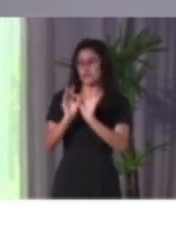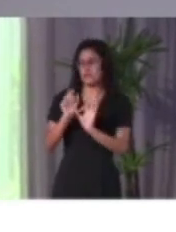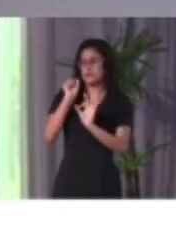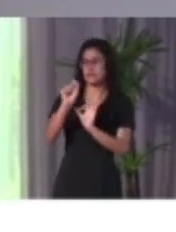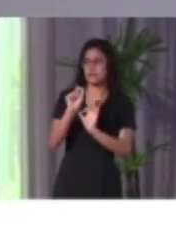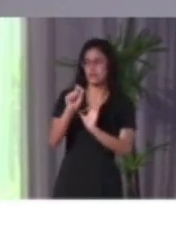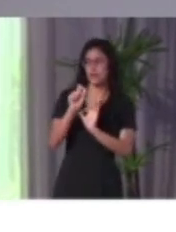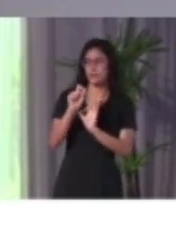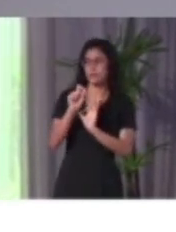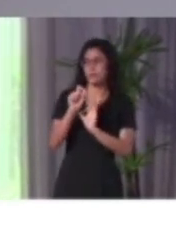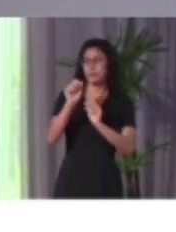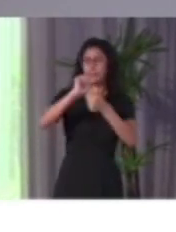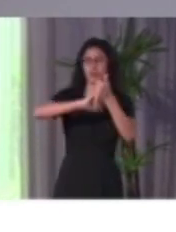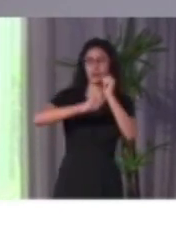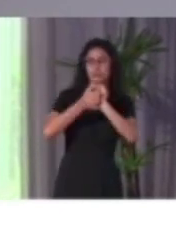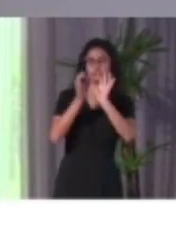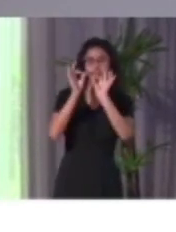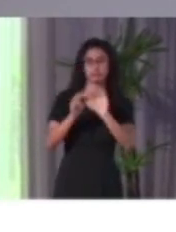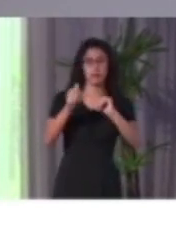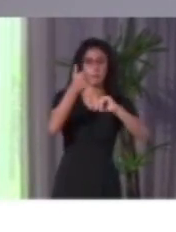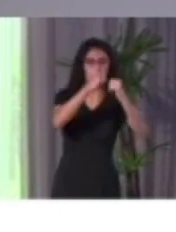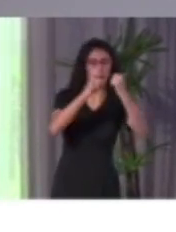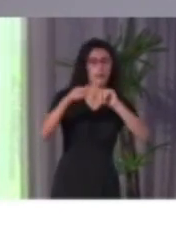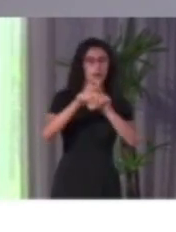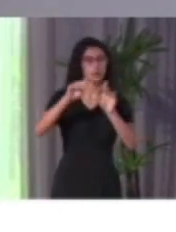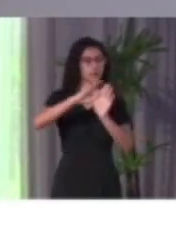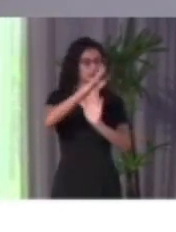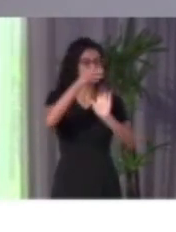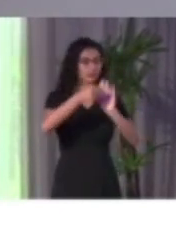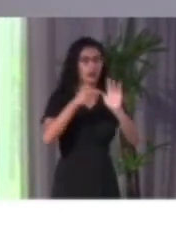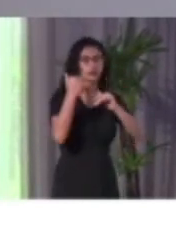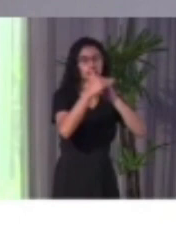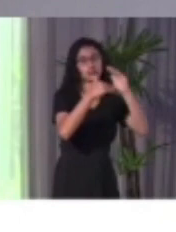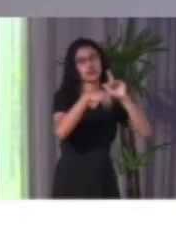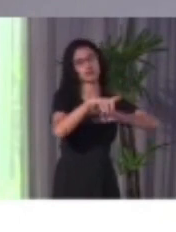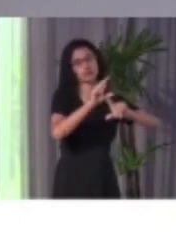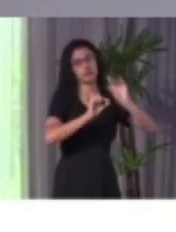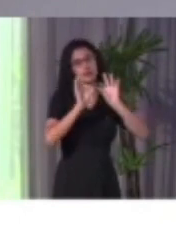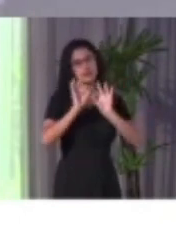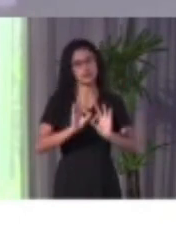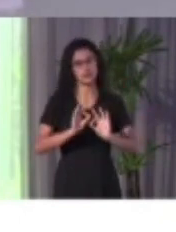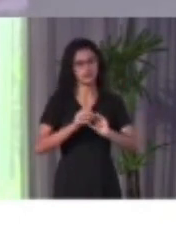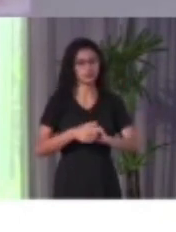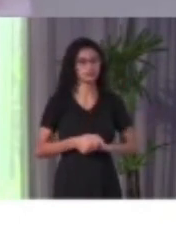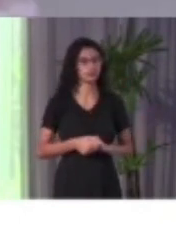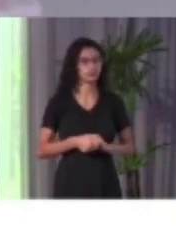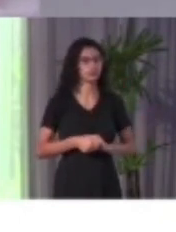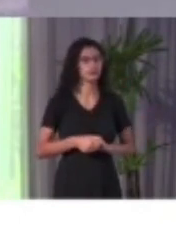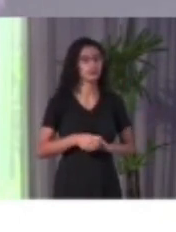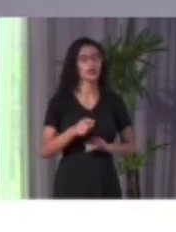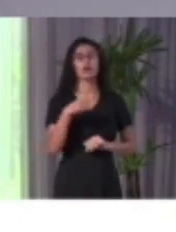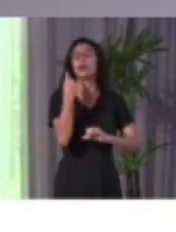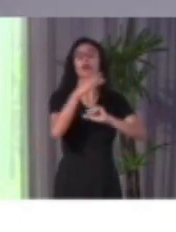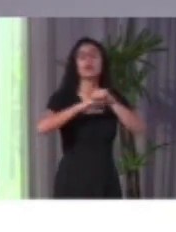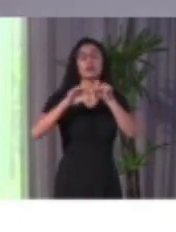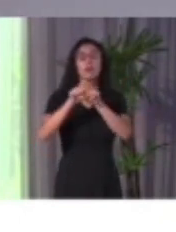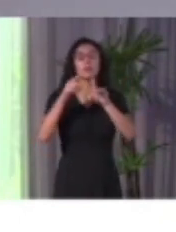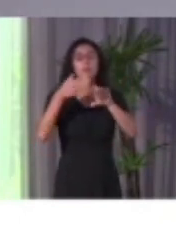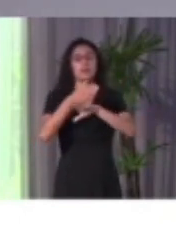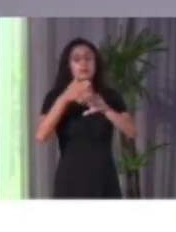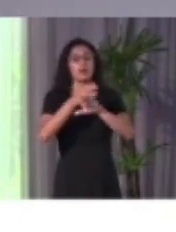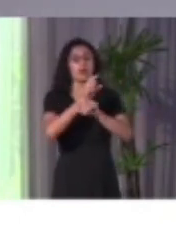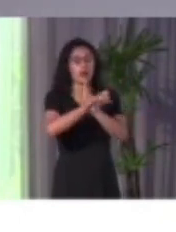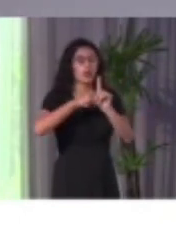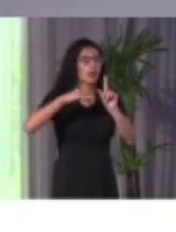isso seja adequadamente analisado e incorporado no processo de decisão. Quando a gente fala, então, de participação